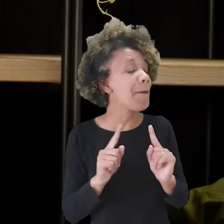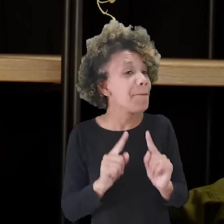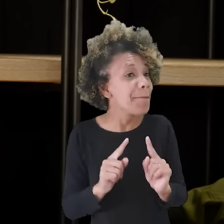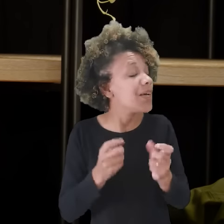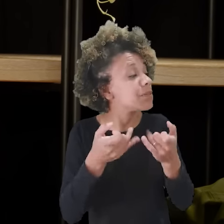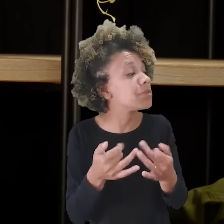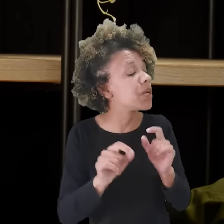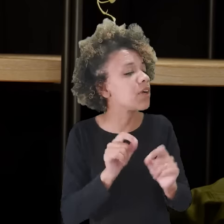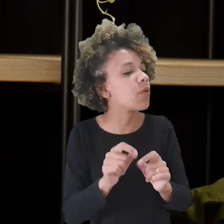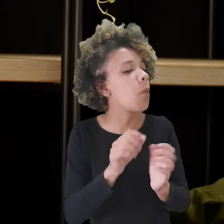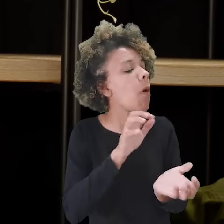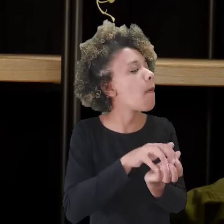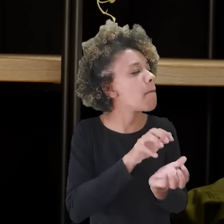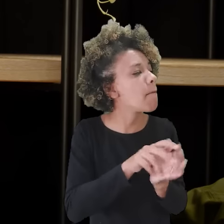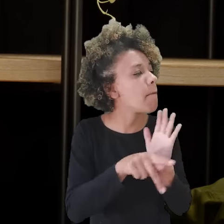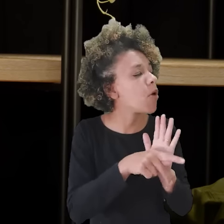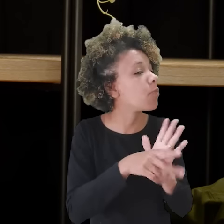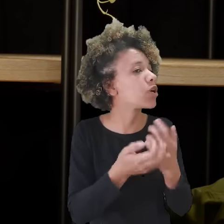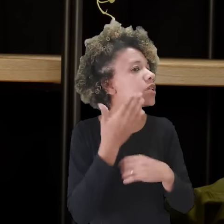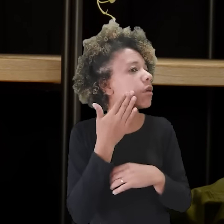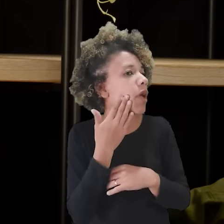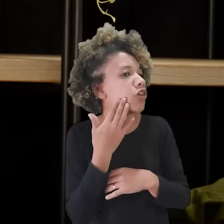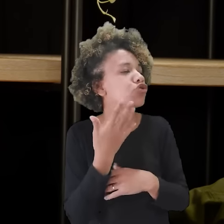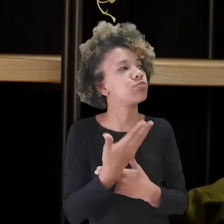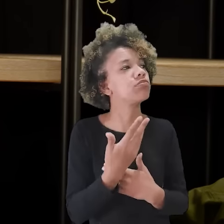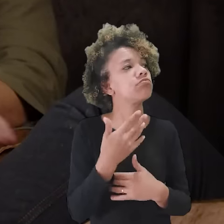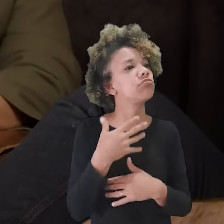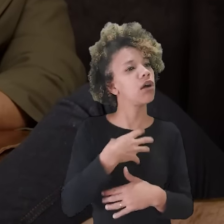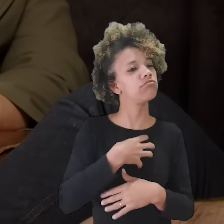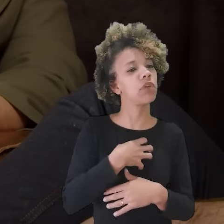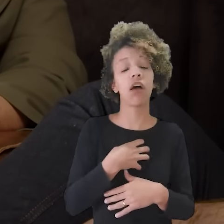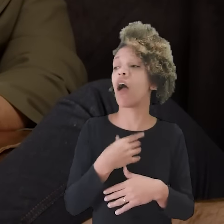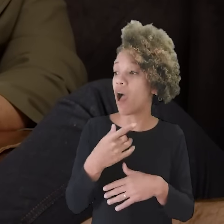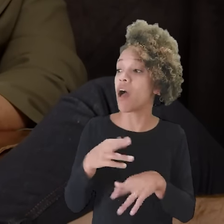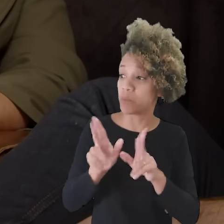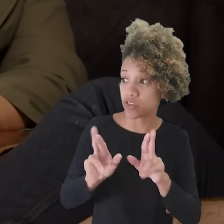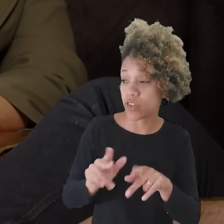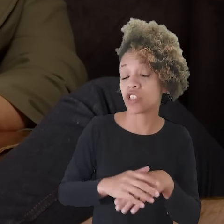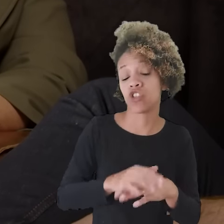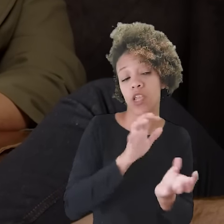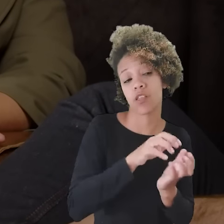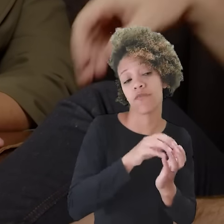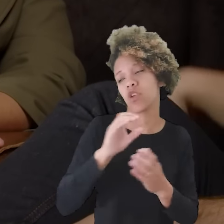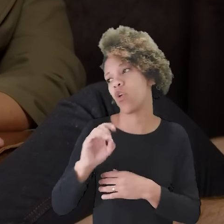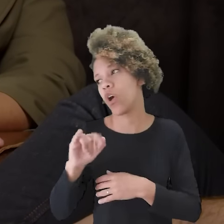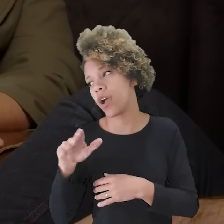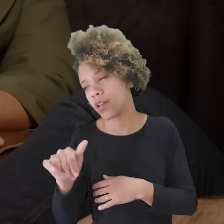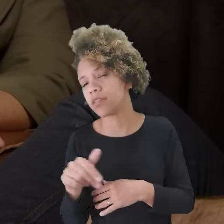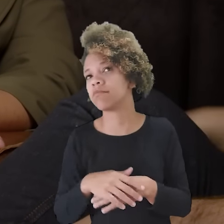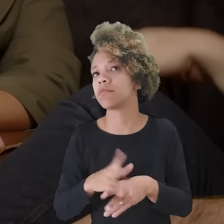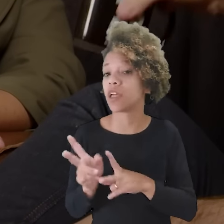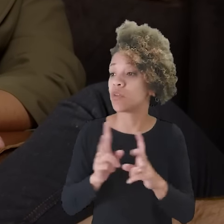me fala coisas de Recife assim que eu queria saber se esse tipo de expressões Quais são as coisas de uma diferença que tem entre Recife Olinda que eu sempre